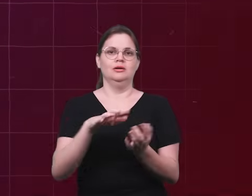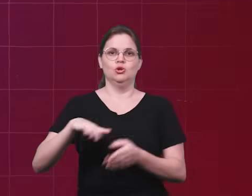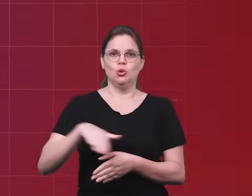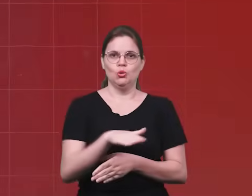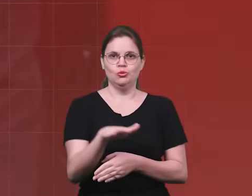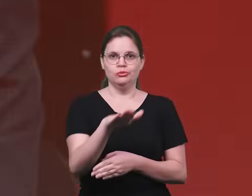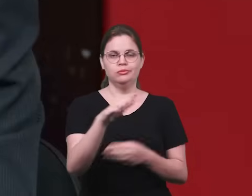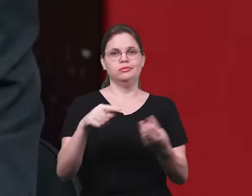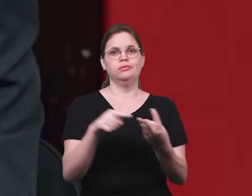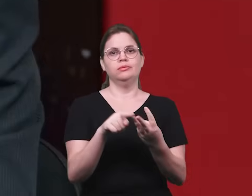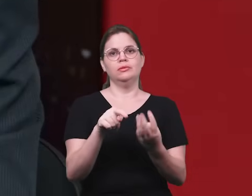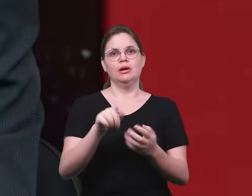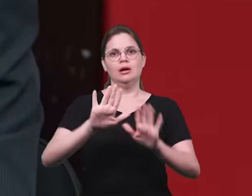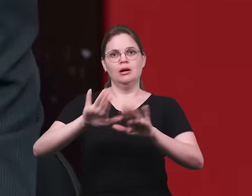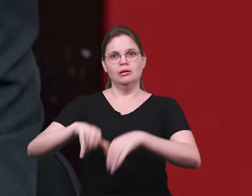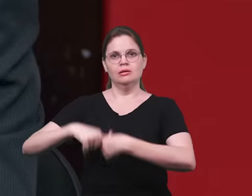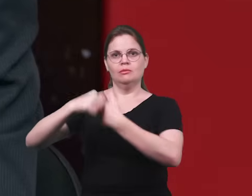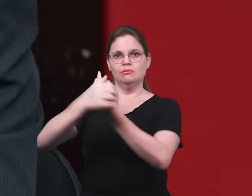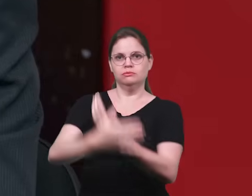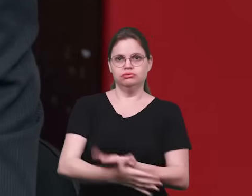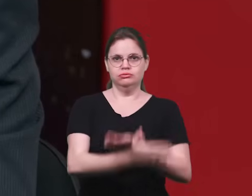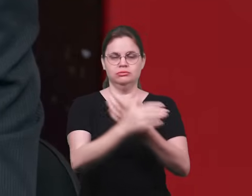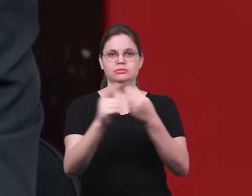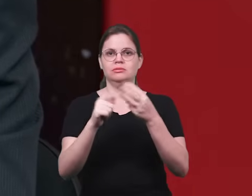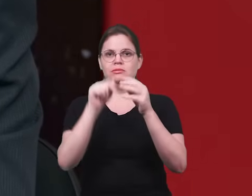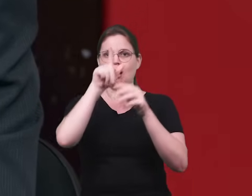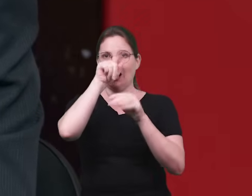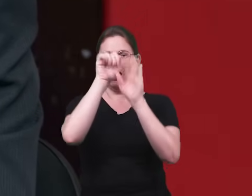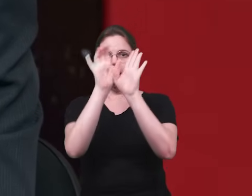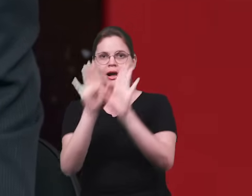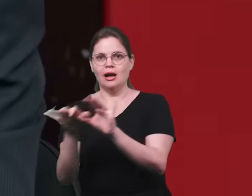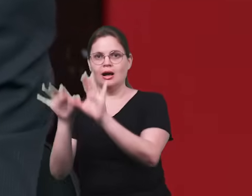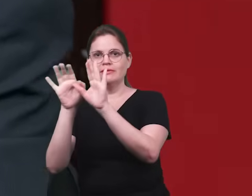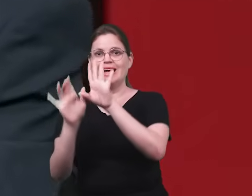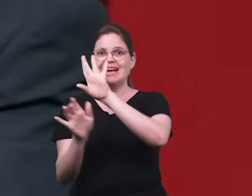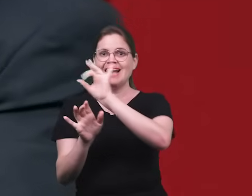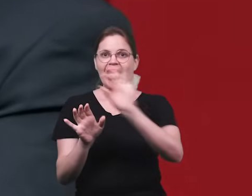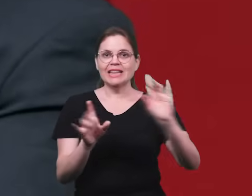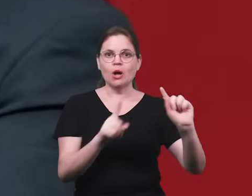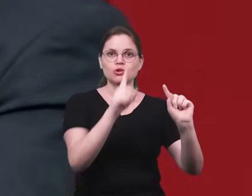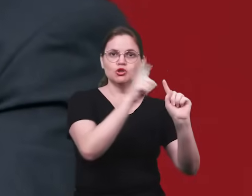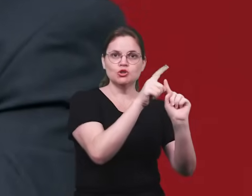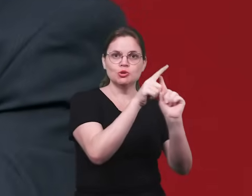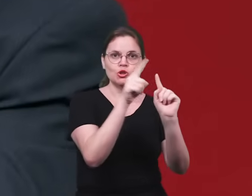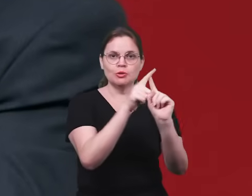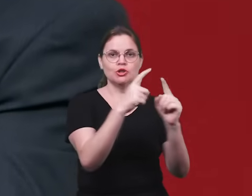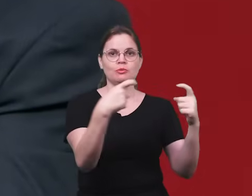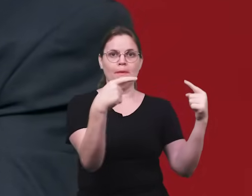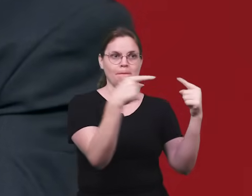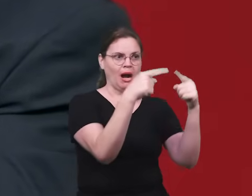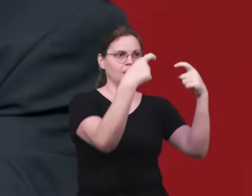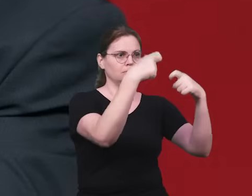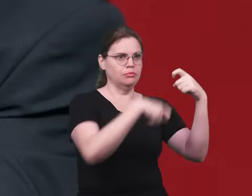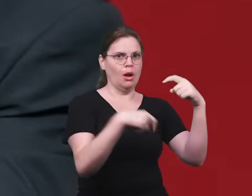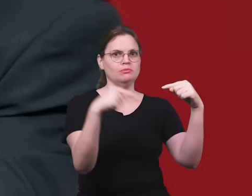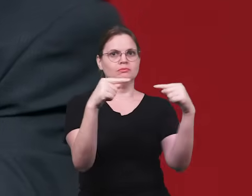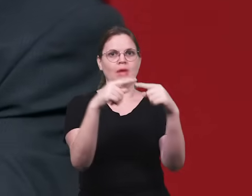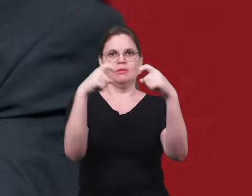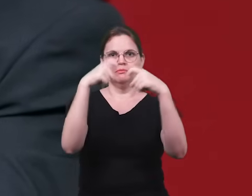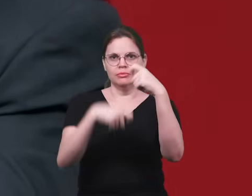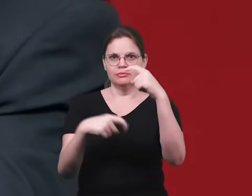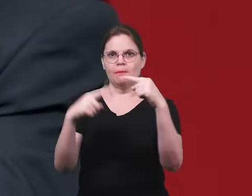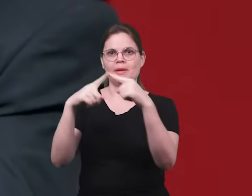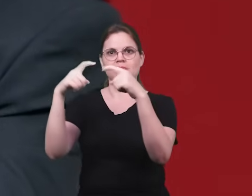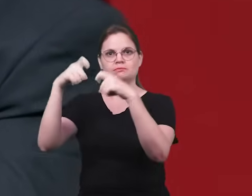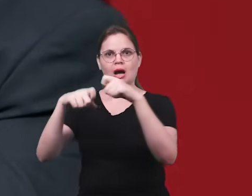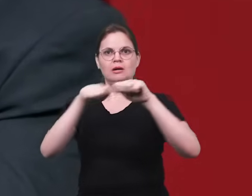né? A ave de asas conforme a sua espécie. Também essa expressão conforme a sua espécie, ela vai surgindo à